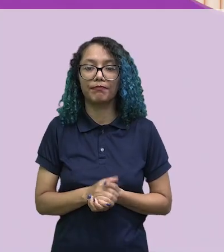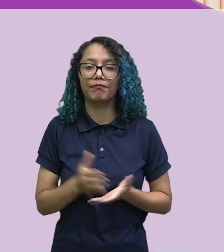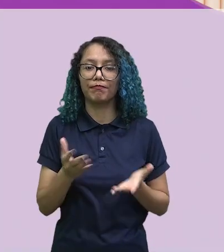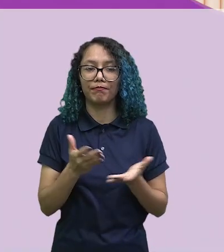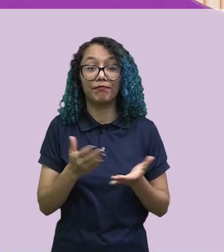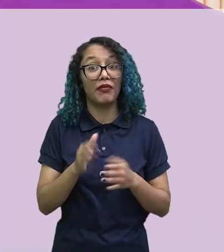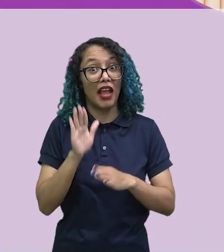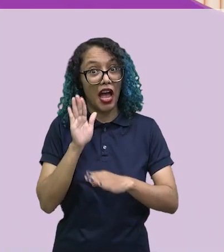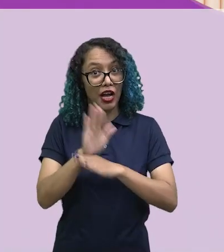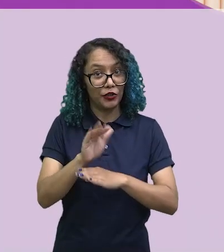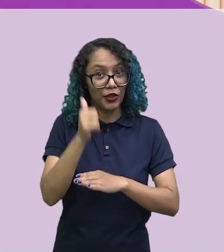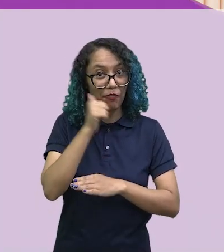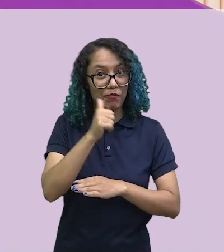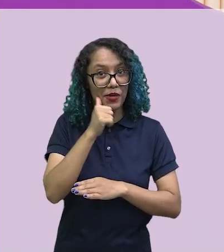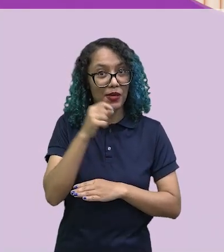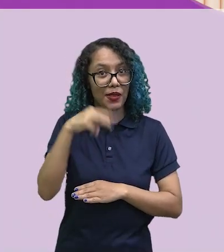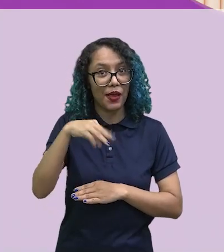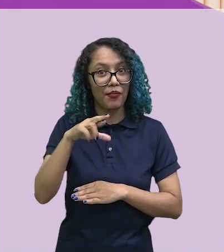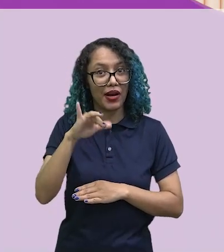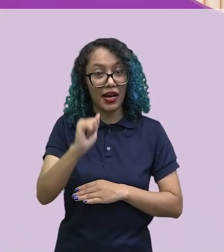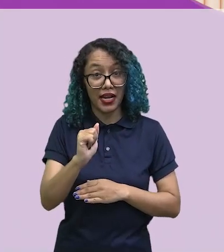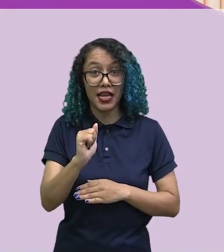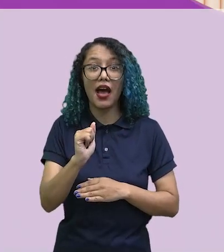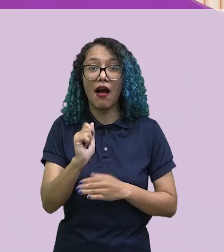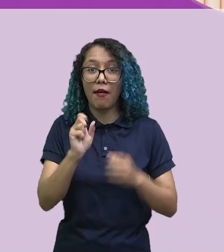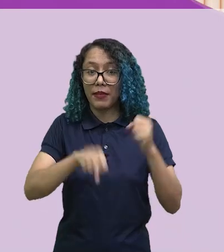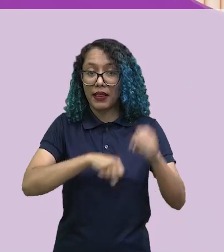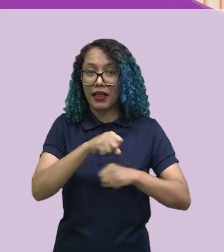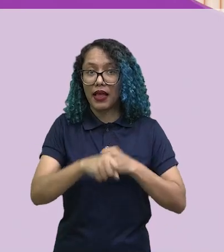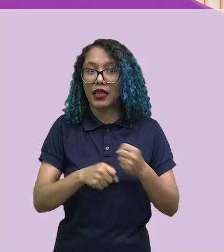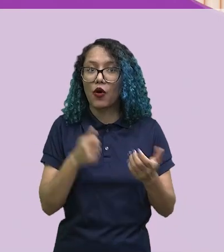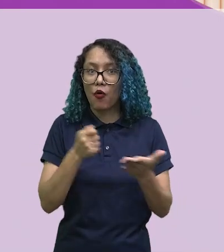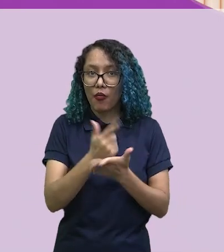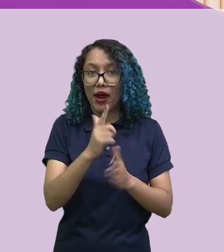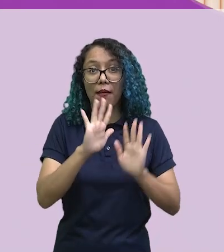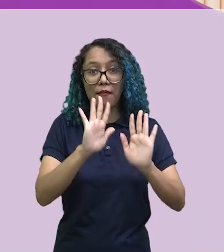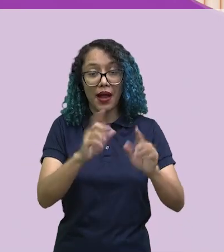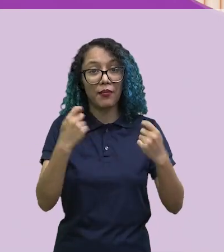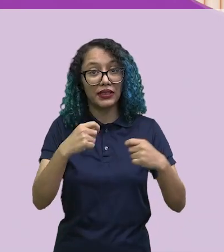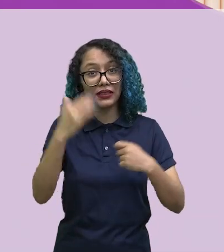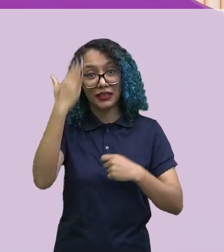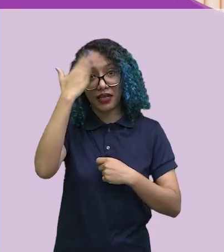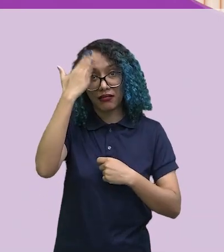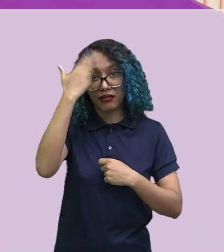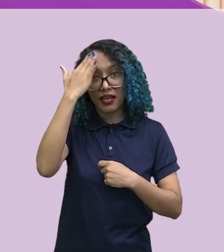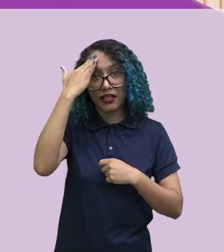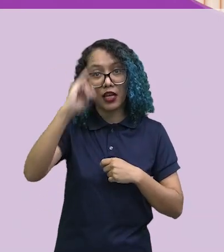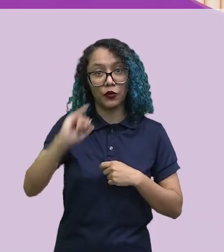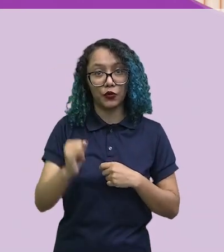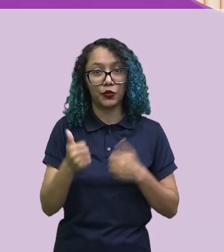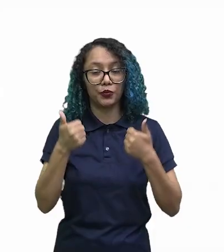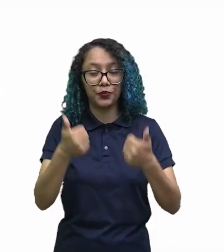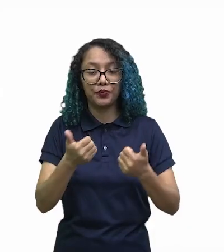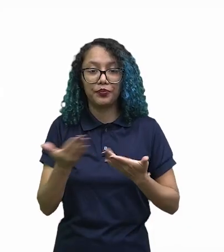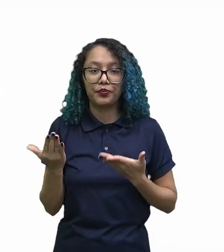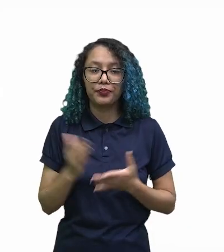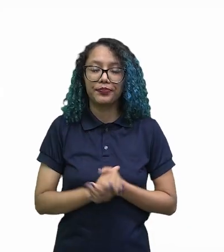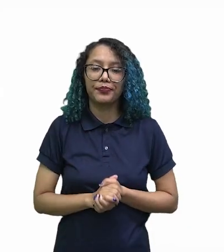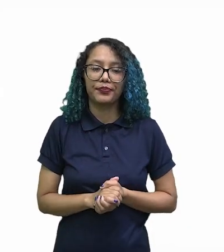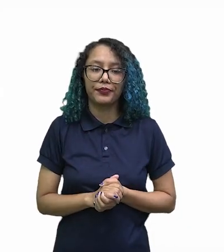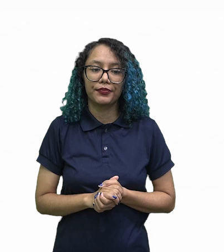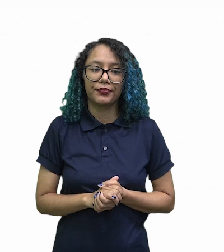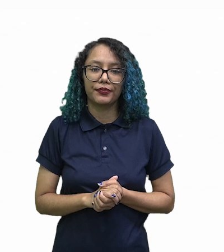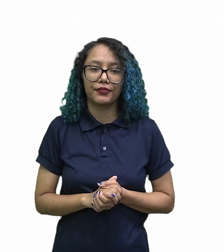Vamos agora ajudar a Maria. Ela precisa comprar a bicicleta, só que ela precisa entender todo esse contexto. Então, observe aí a nossa tela. O que é que